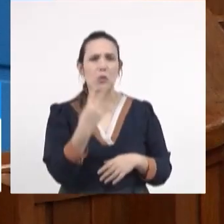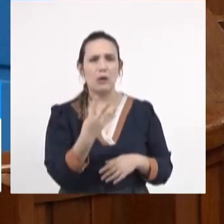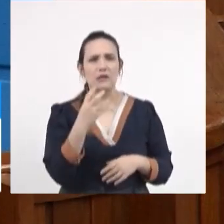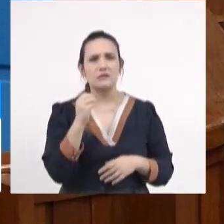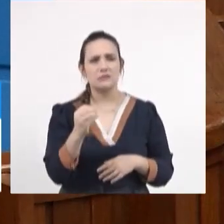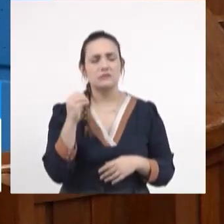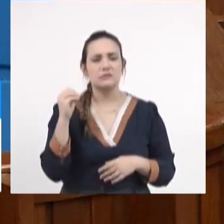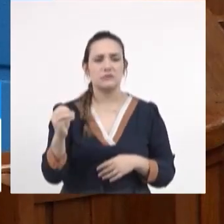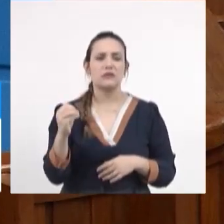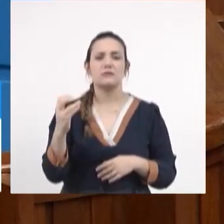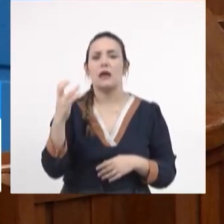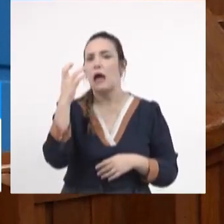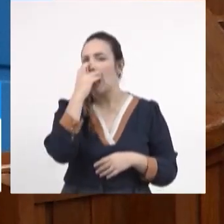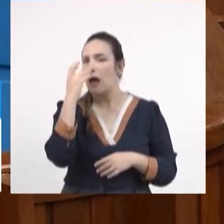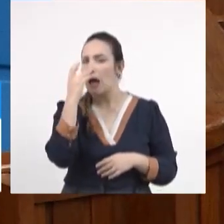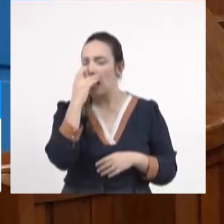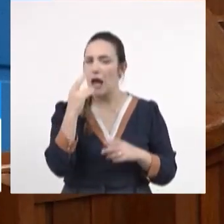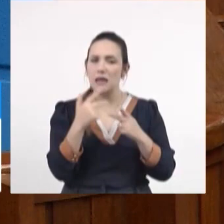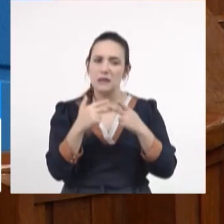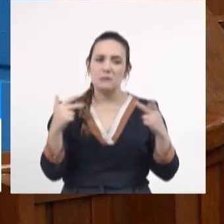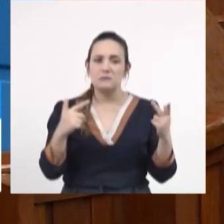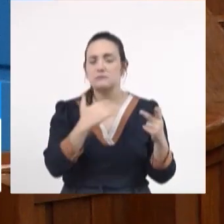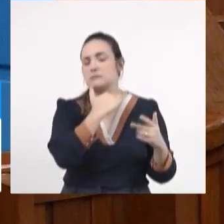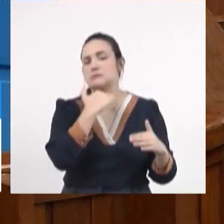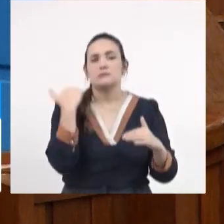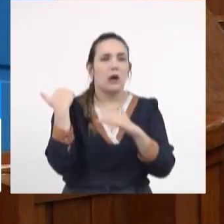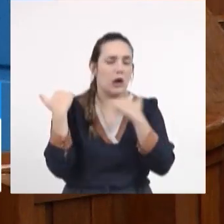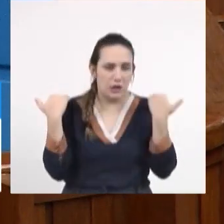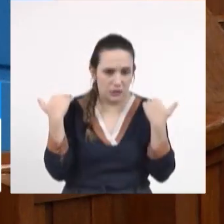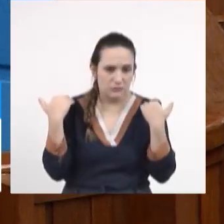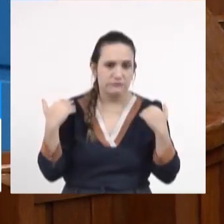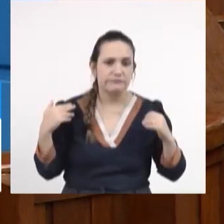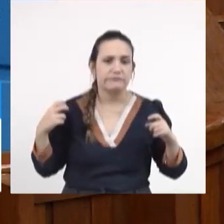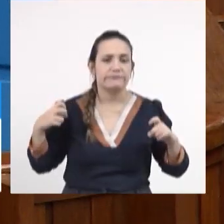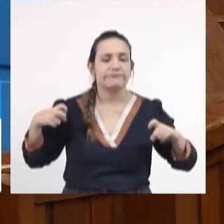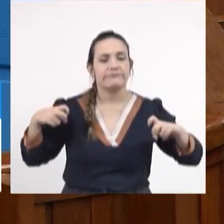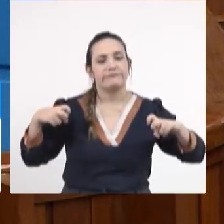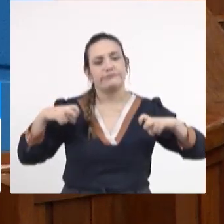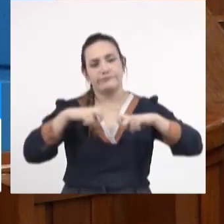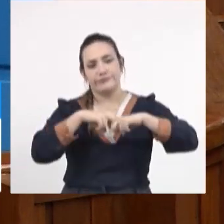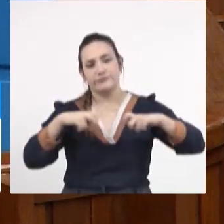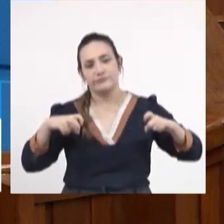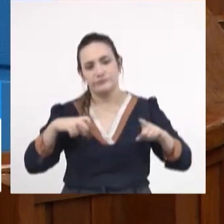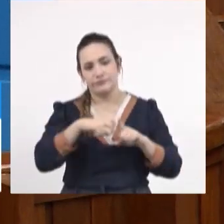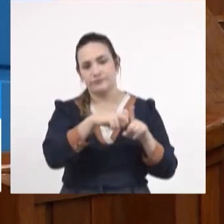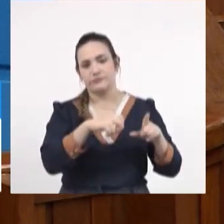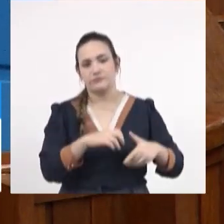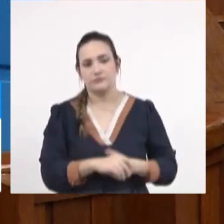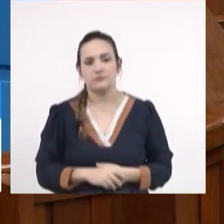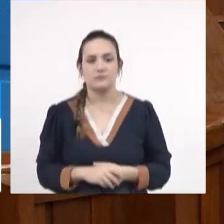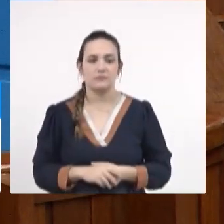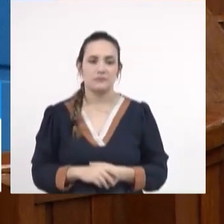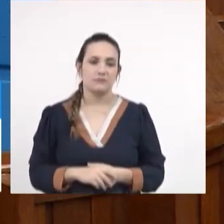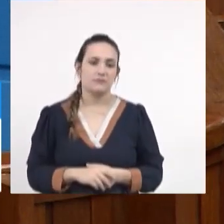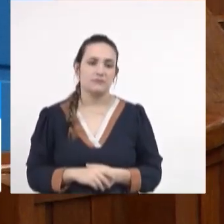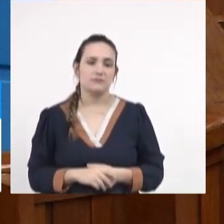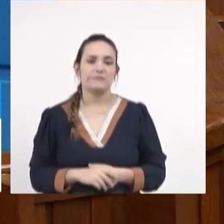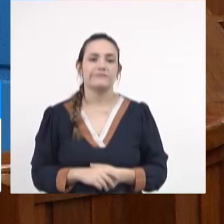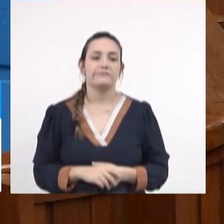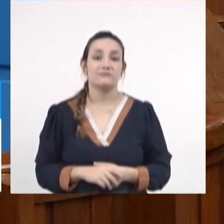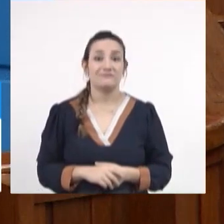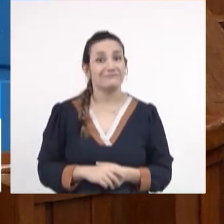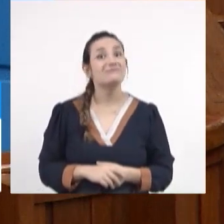12.400 animais silvestres envolvidos em colisões veiculares. Isso porque foram percorridas